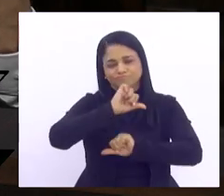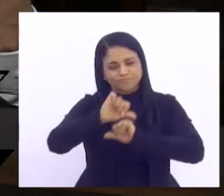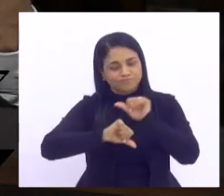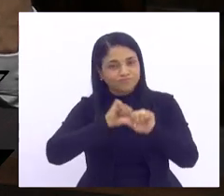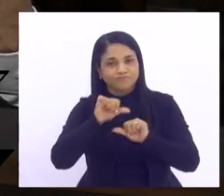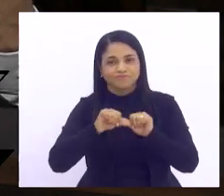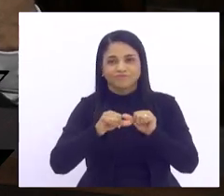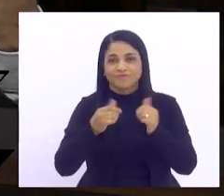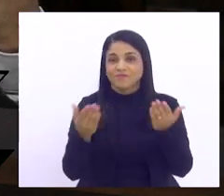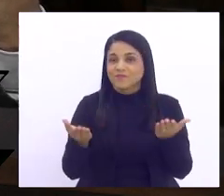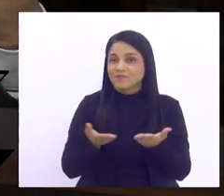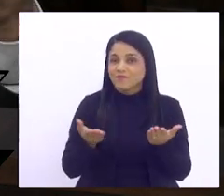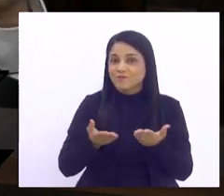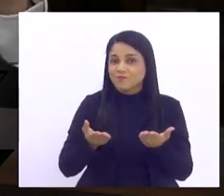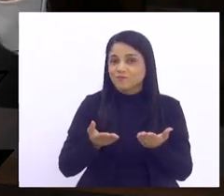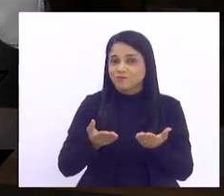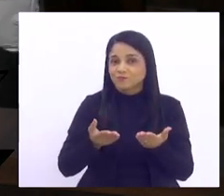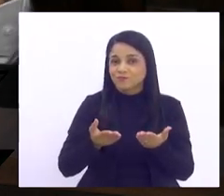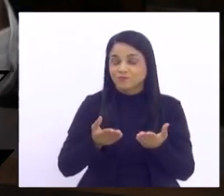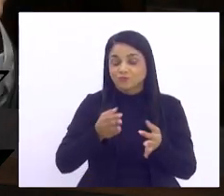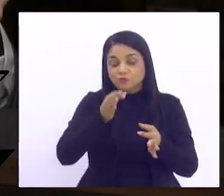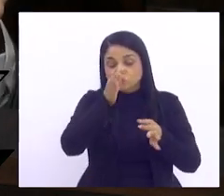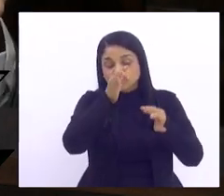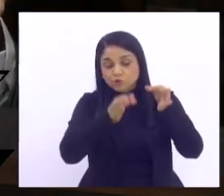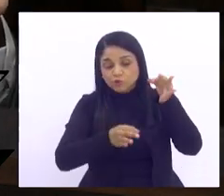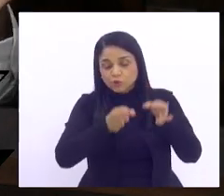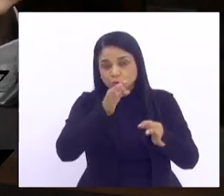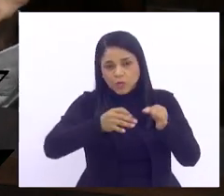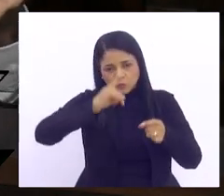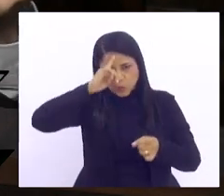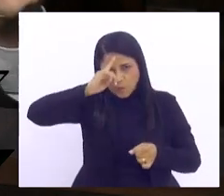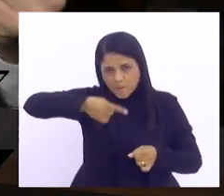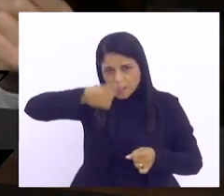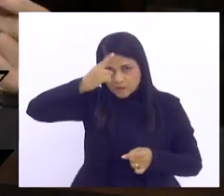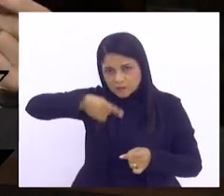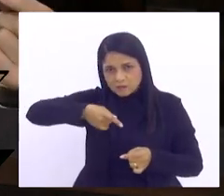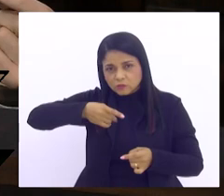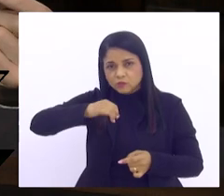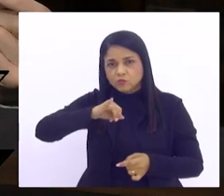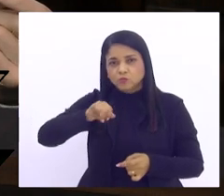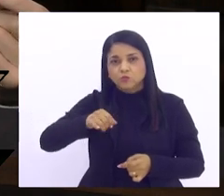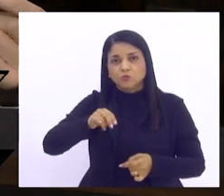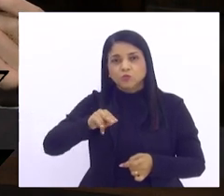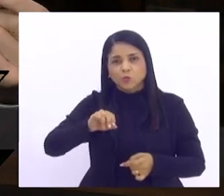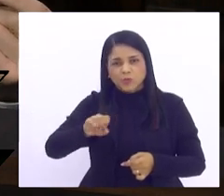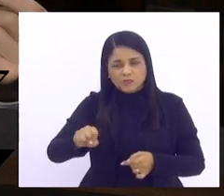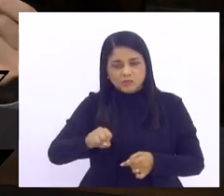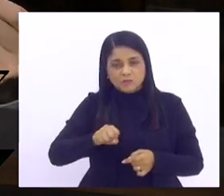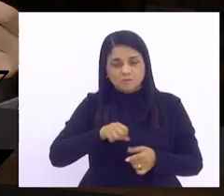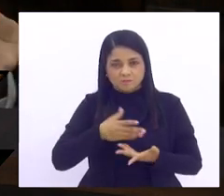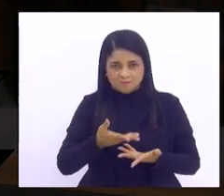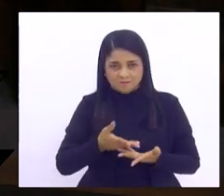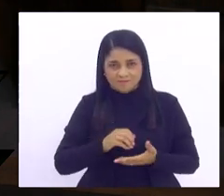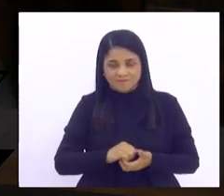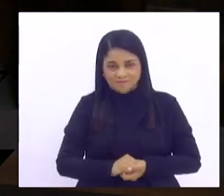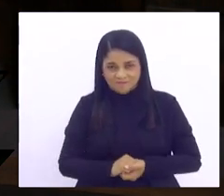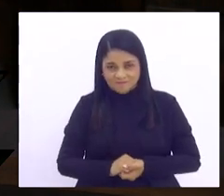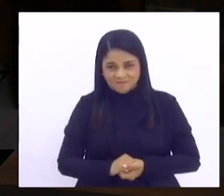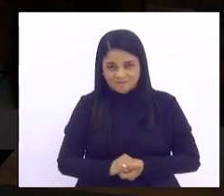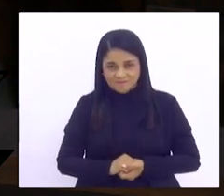estamos agora diante da tirania do julgador por meio de decisões judiciais.